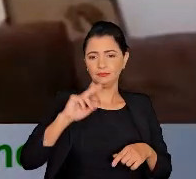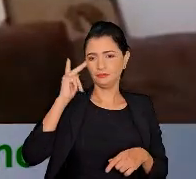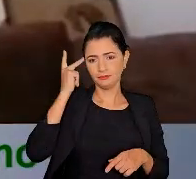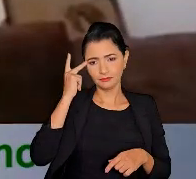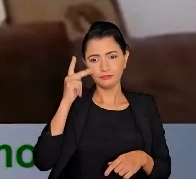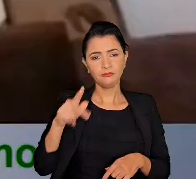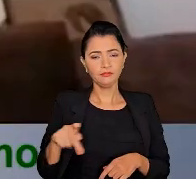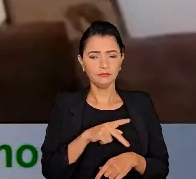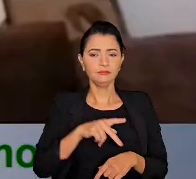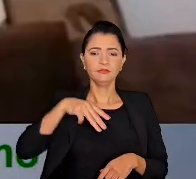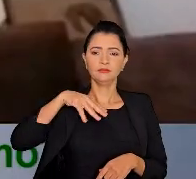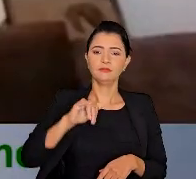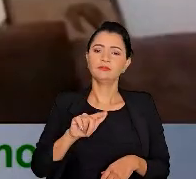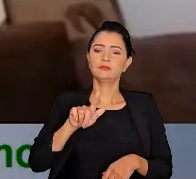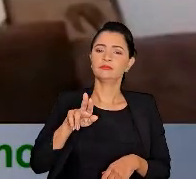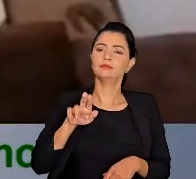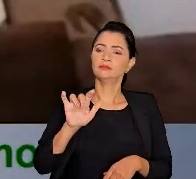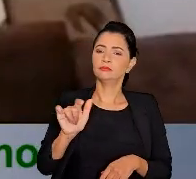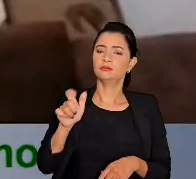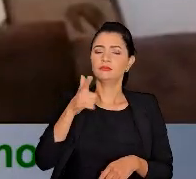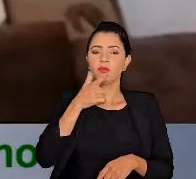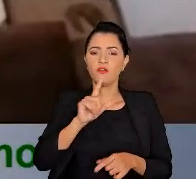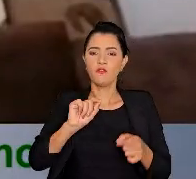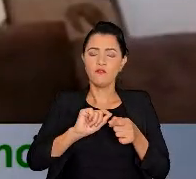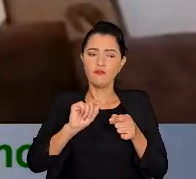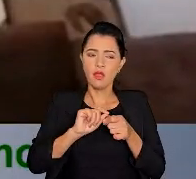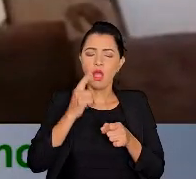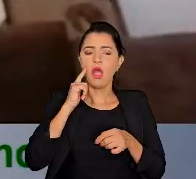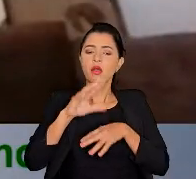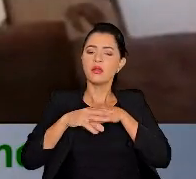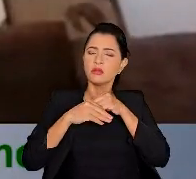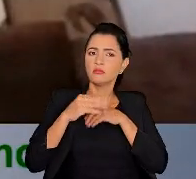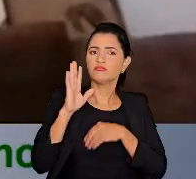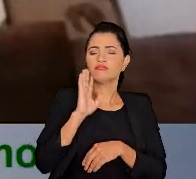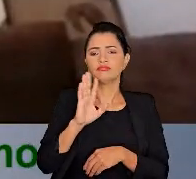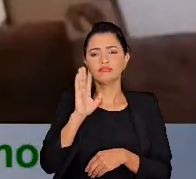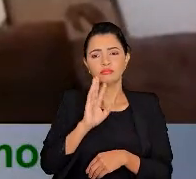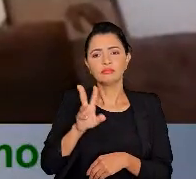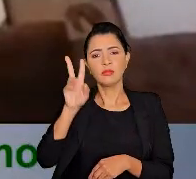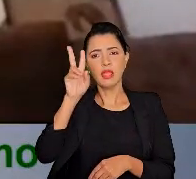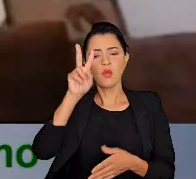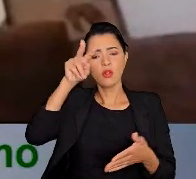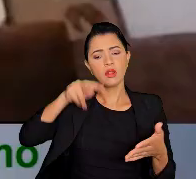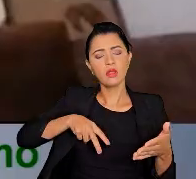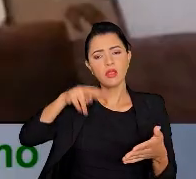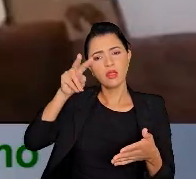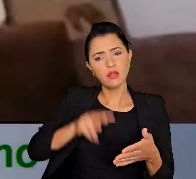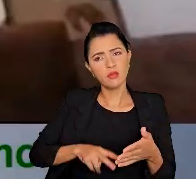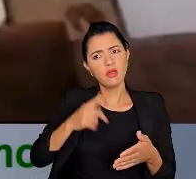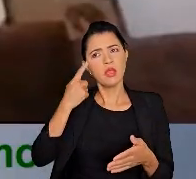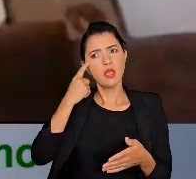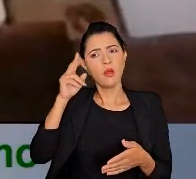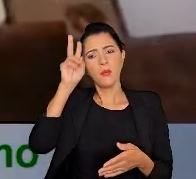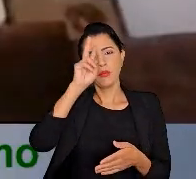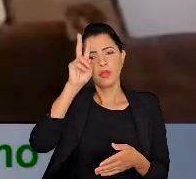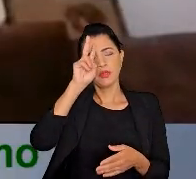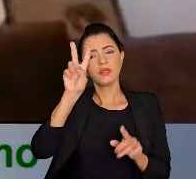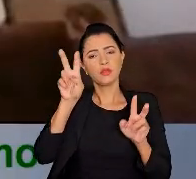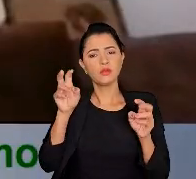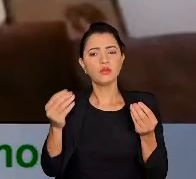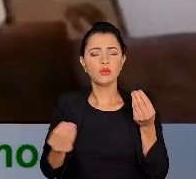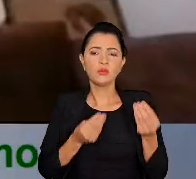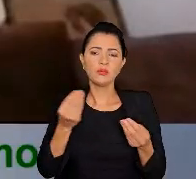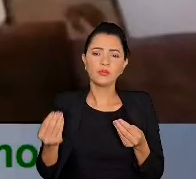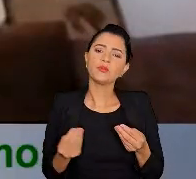Miguel Reale, ele fez uma observação muito interessante que eu, lendo, eu passei a refletir bastante sobre isso, né?